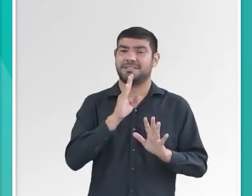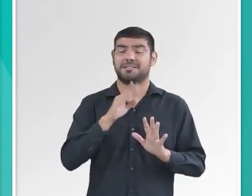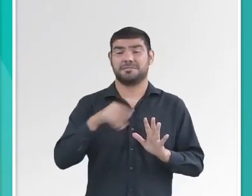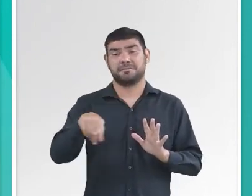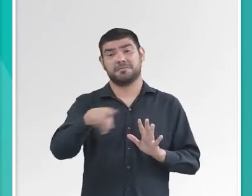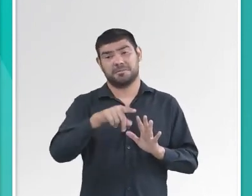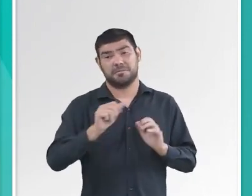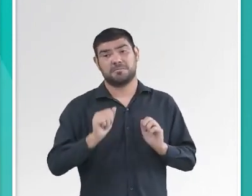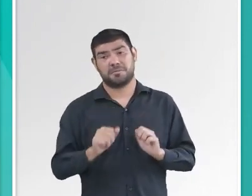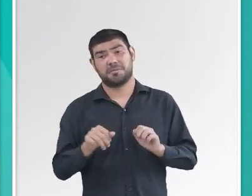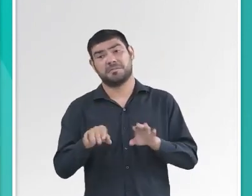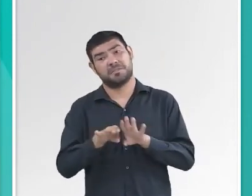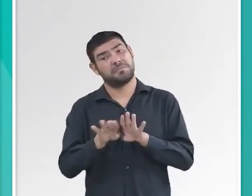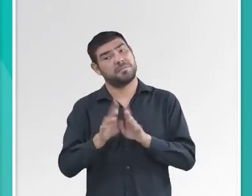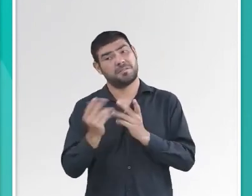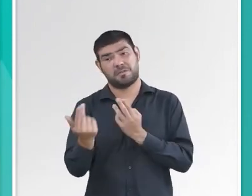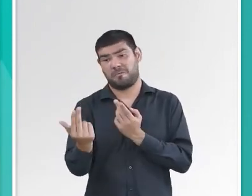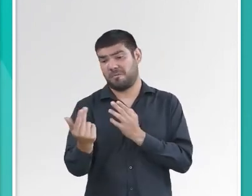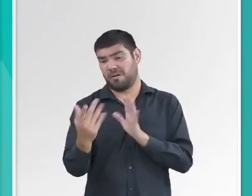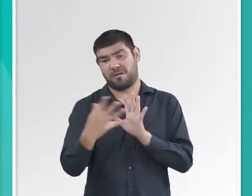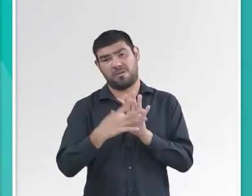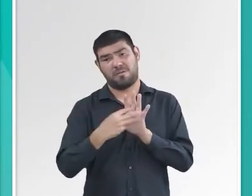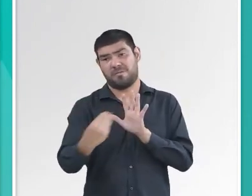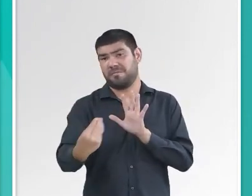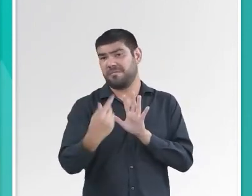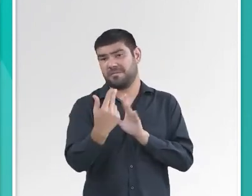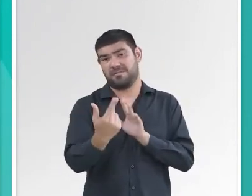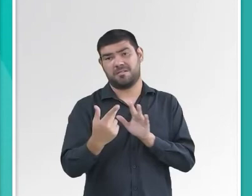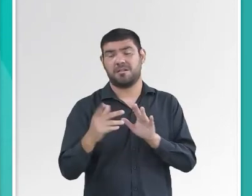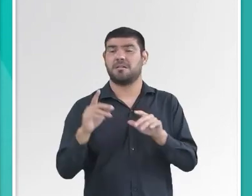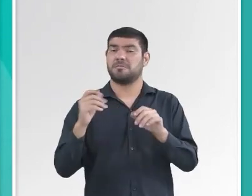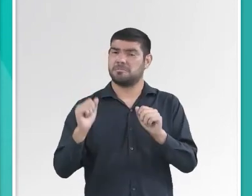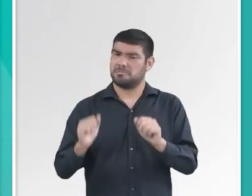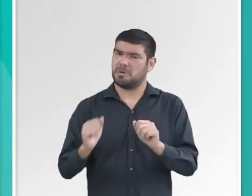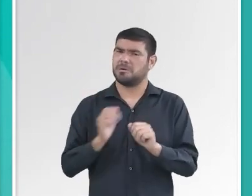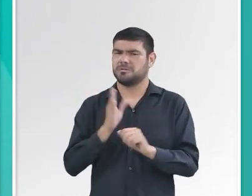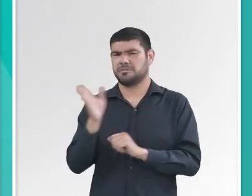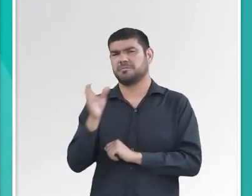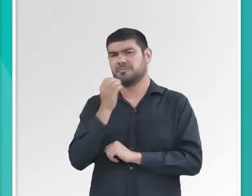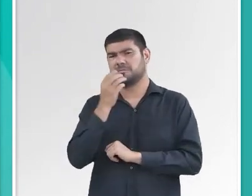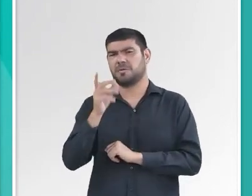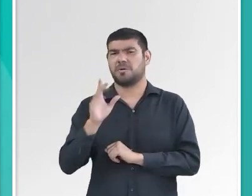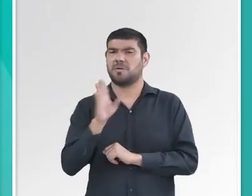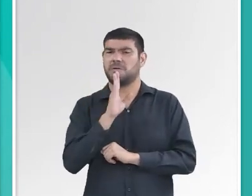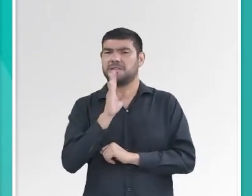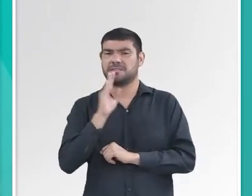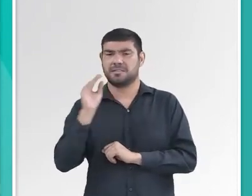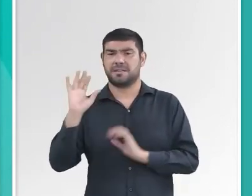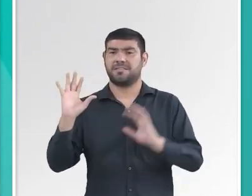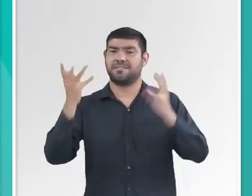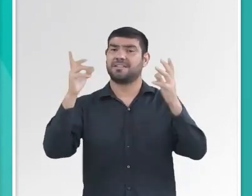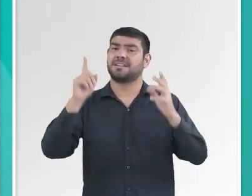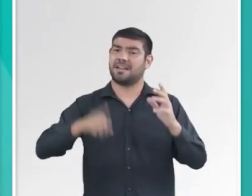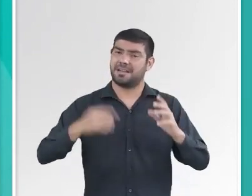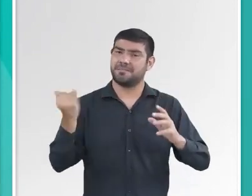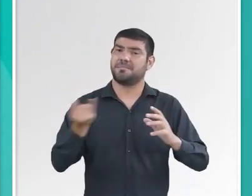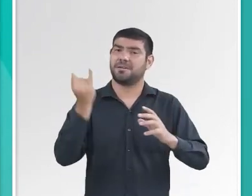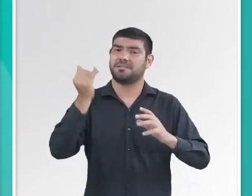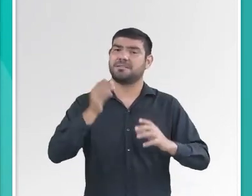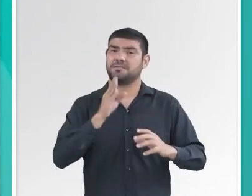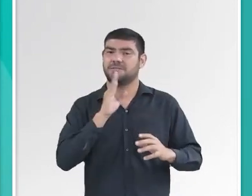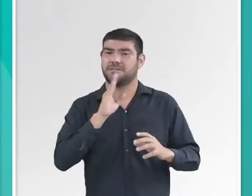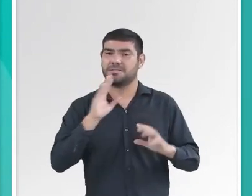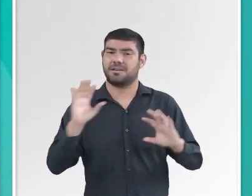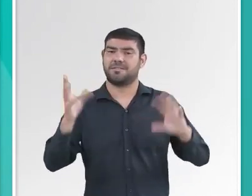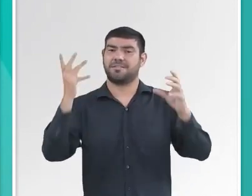também finalizar a sua resenha fazendo esse julgamento de que vale a pena conhecer a festa, é importante conhecer a festa do seu